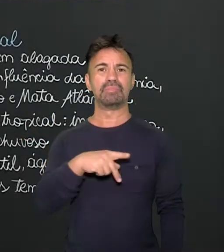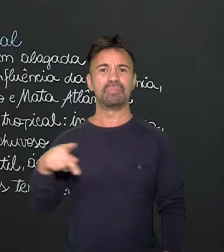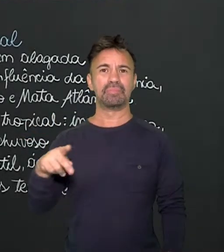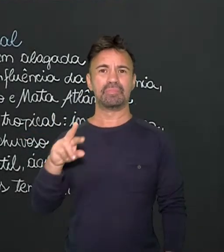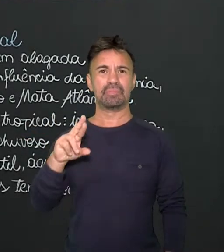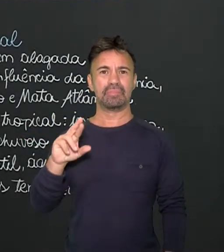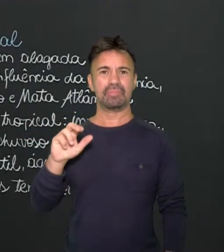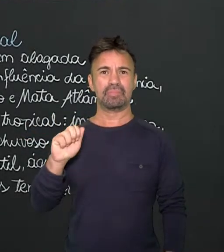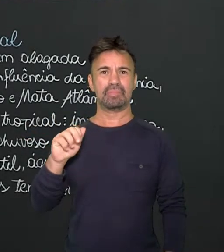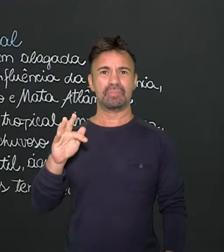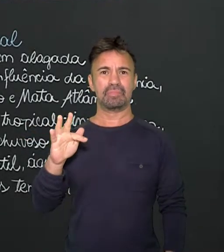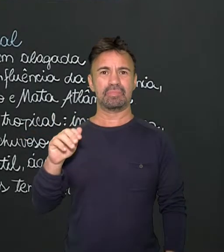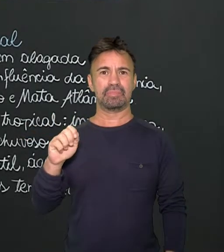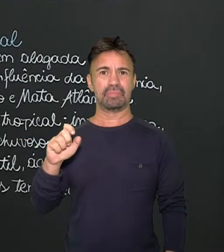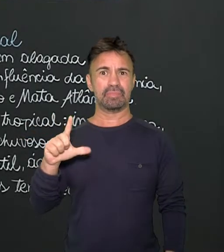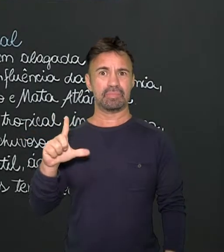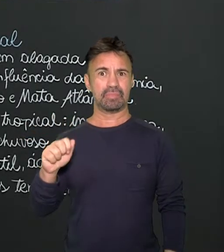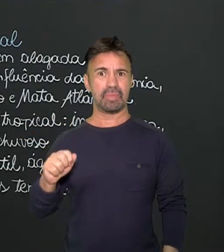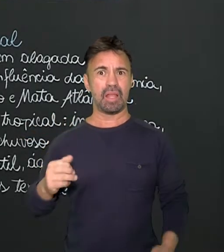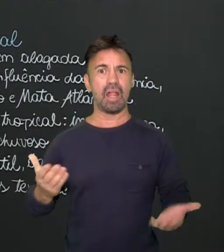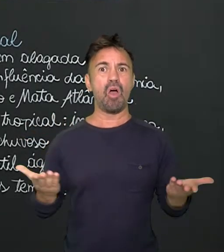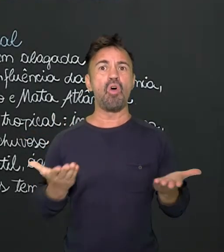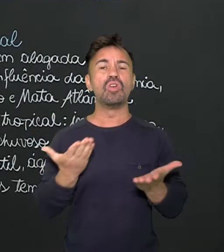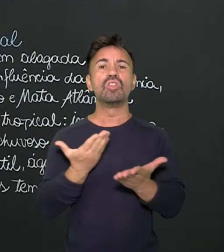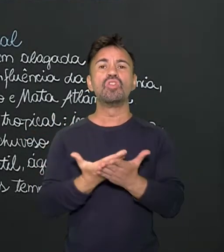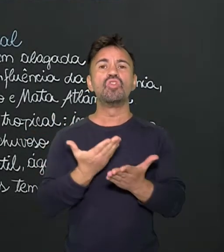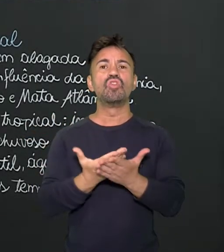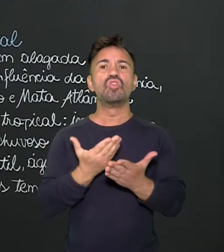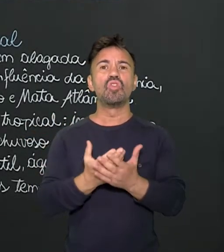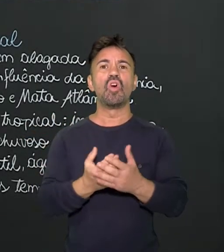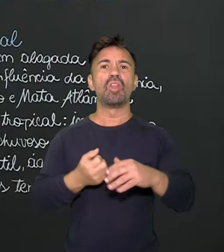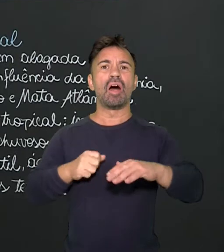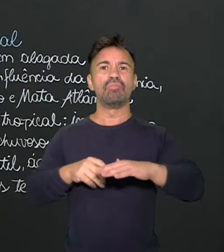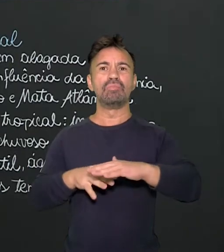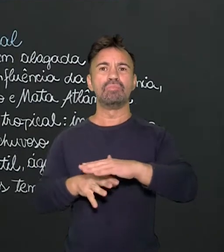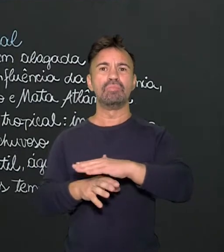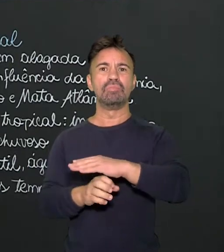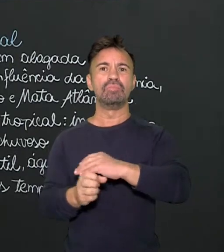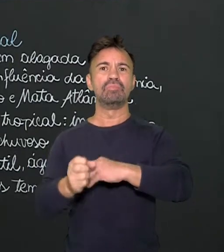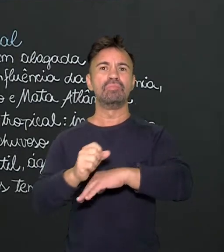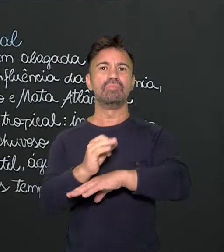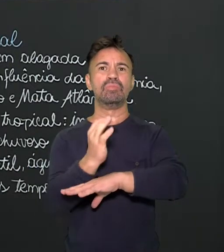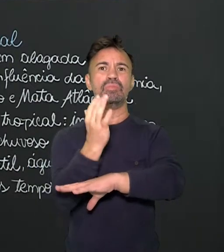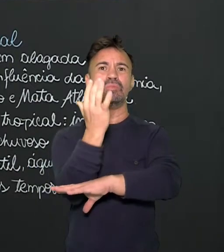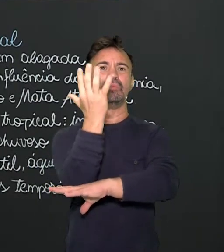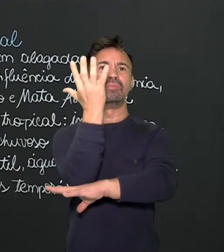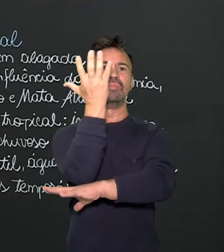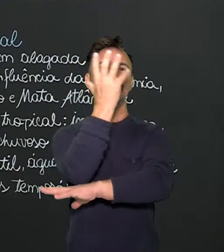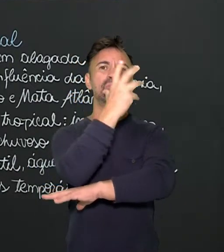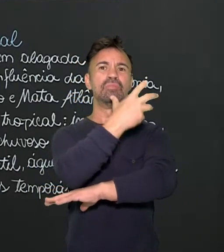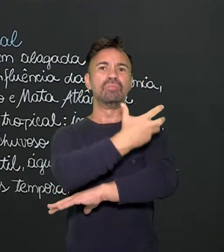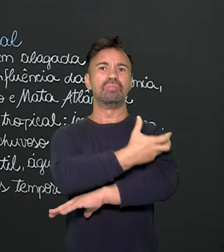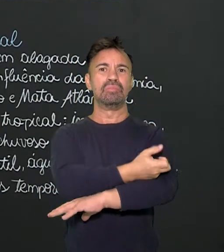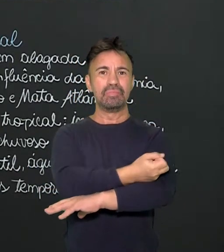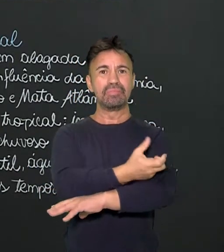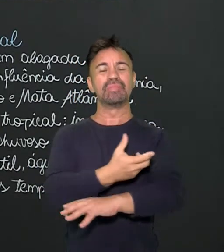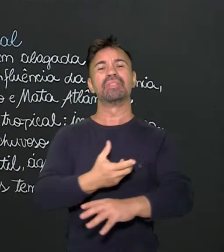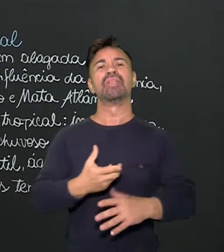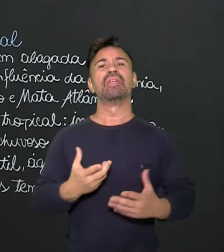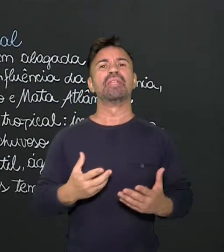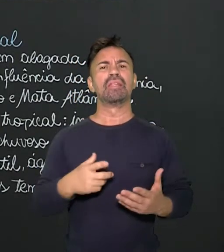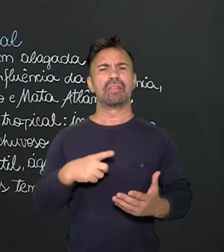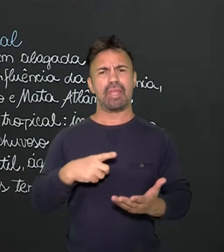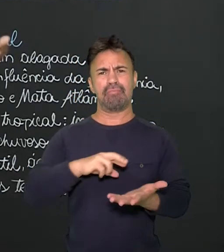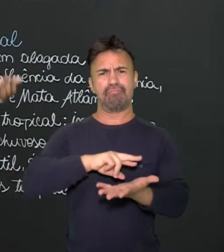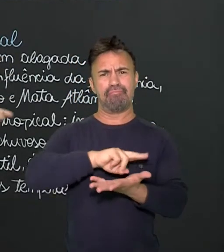Olá, eu sou a professora Rafaela Lima e na aula de hoje a gente estuda um pouquinho mais sobre ecossistemas brasileiros. Pode procurar que tem